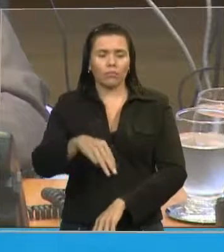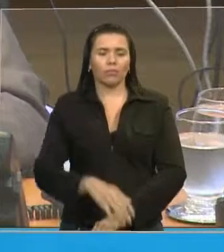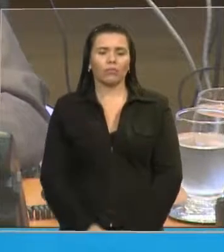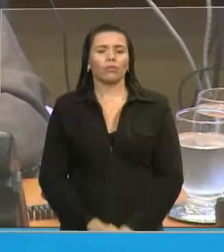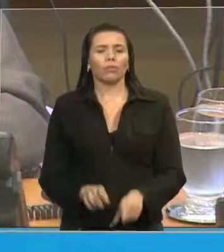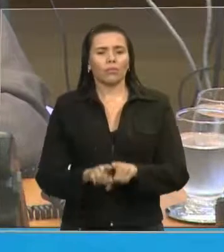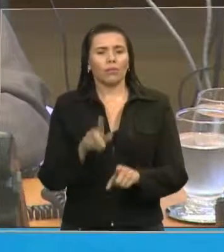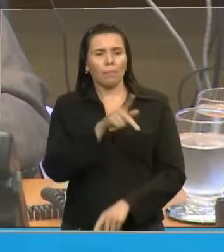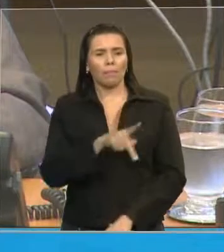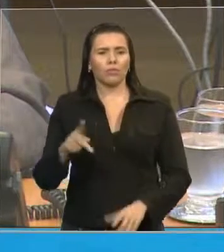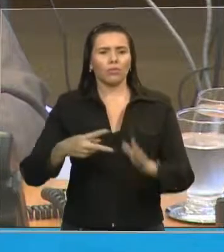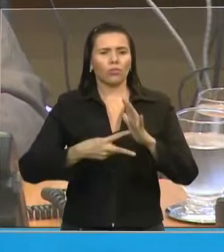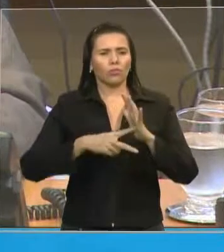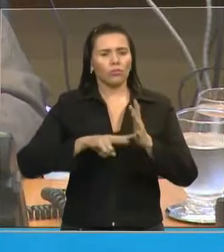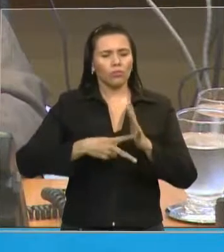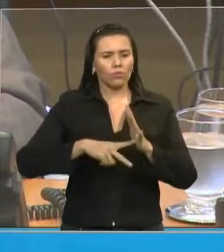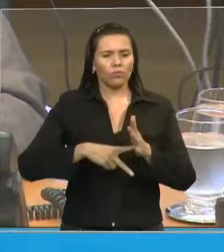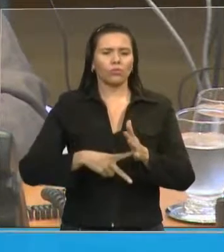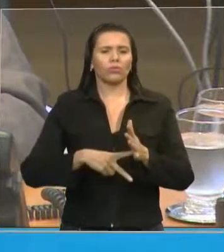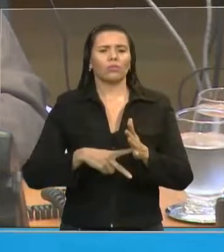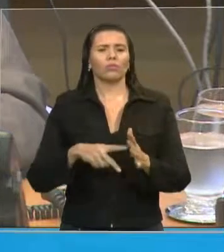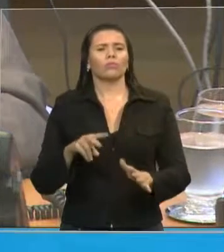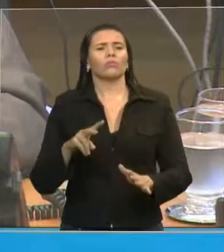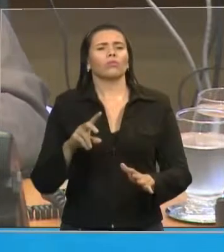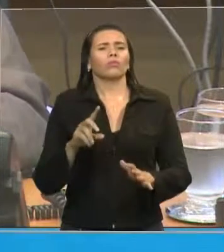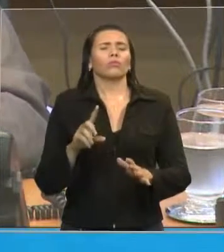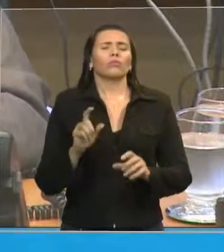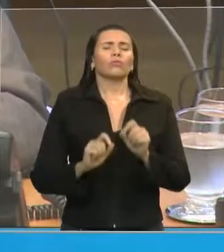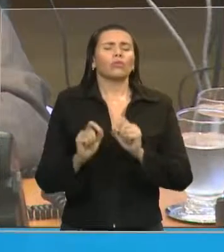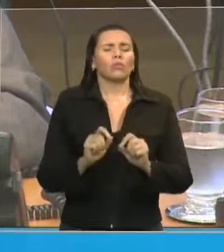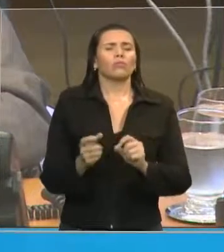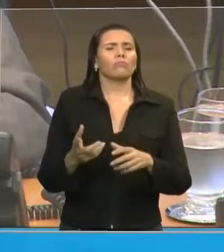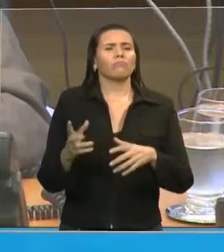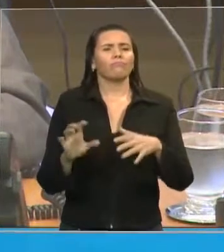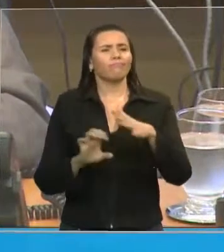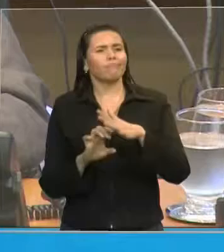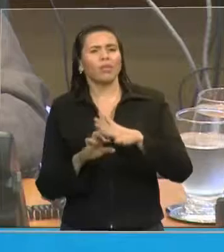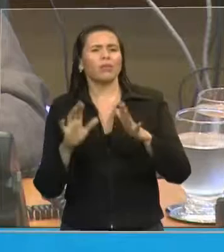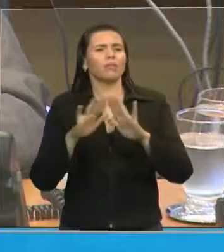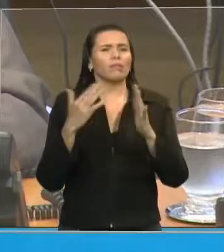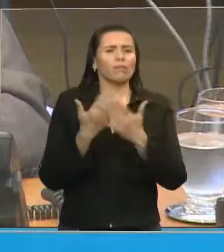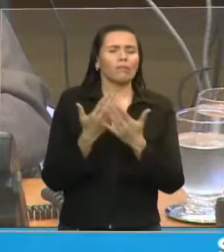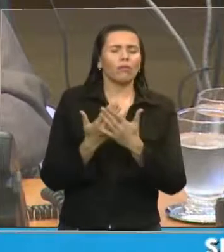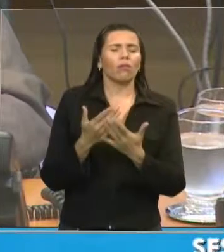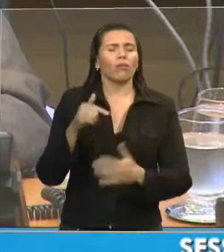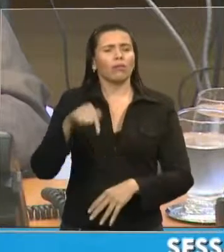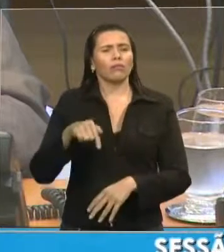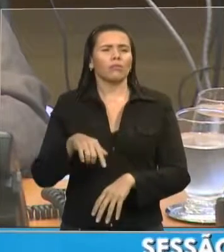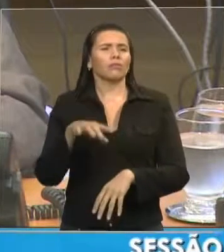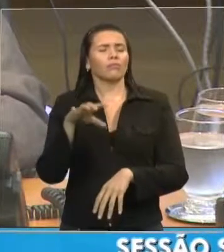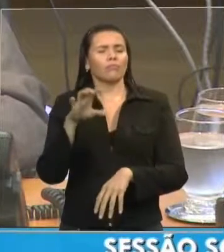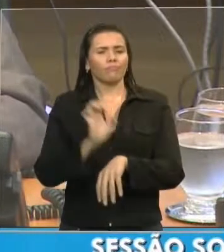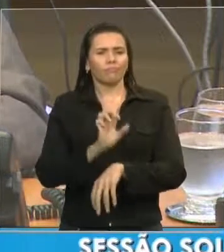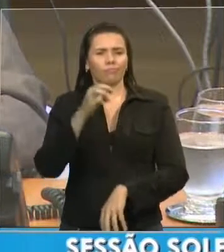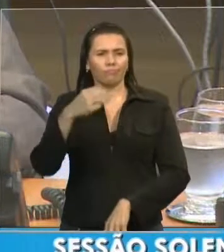do Sindicato dos Estabelecimentos de Ensino do Maranhão. Foram anos de muitas lutas.